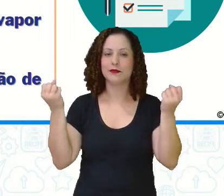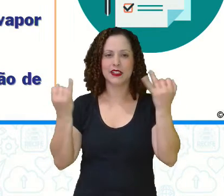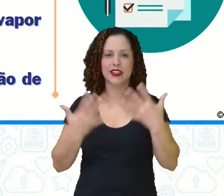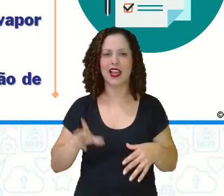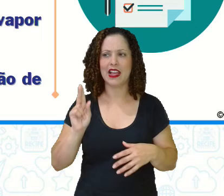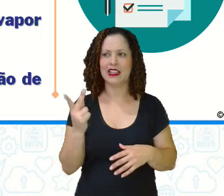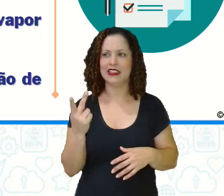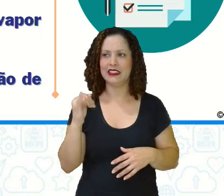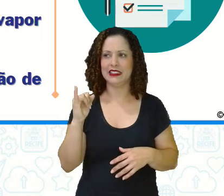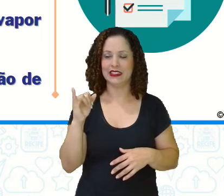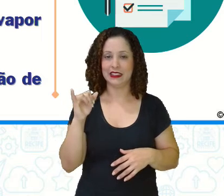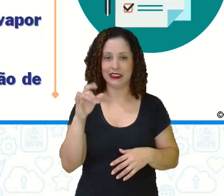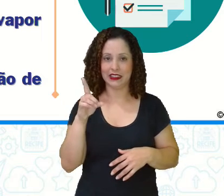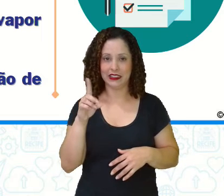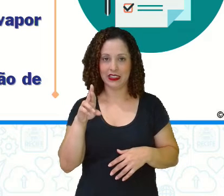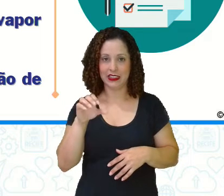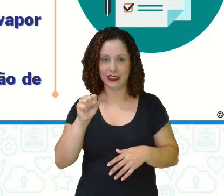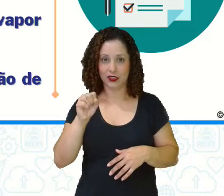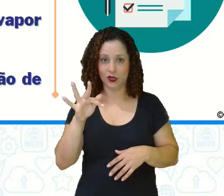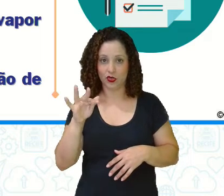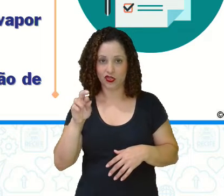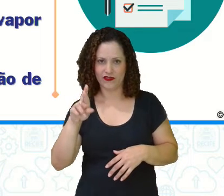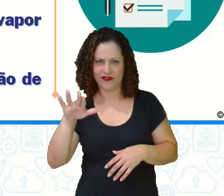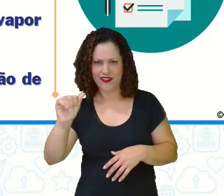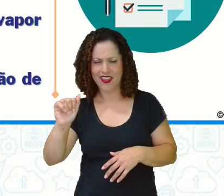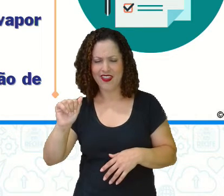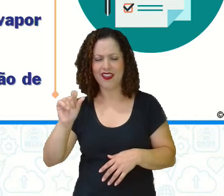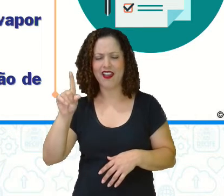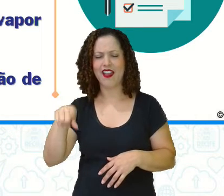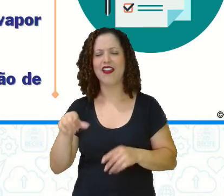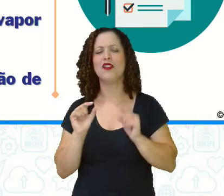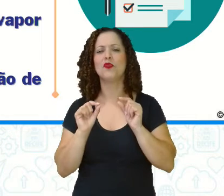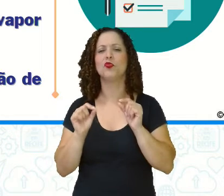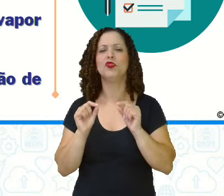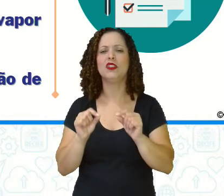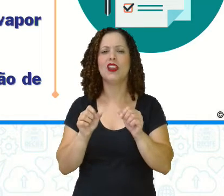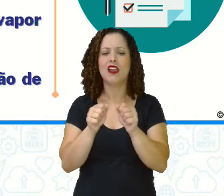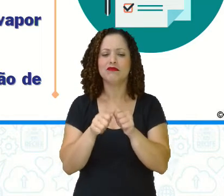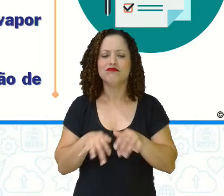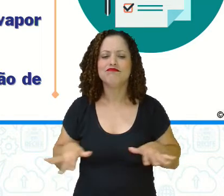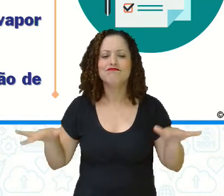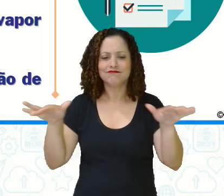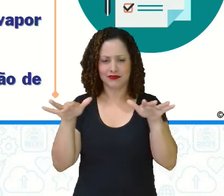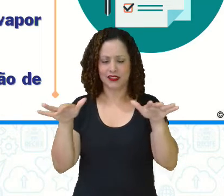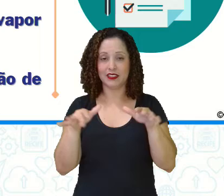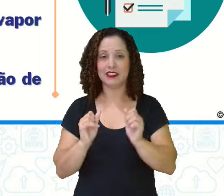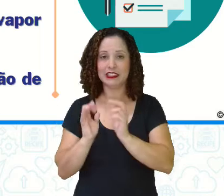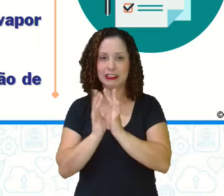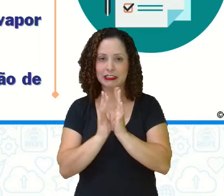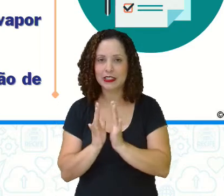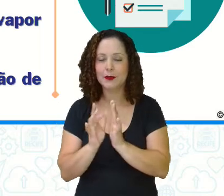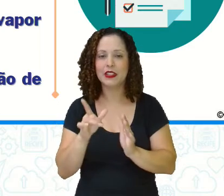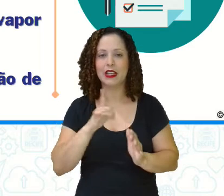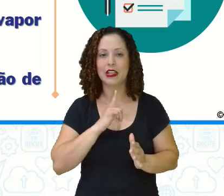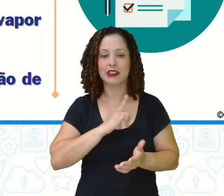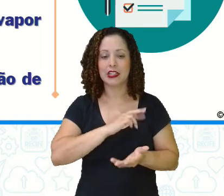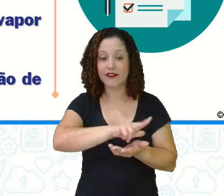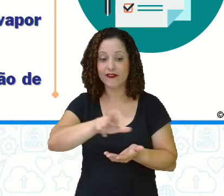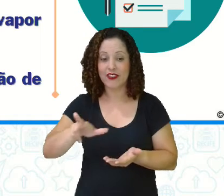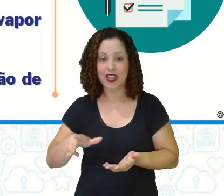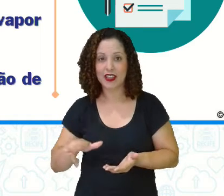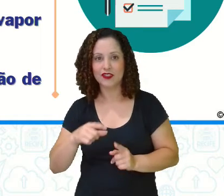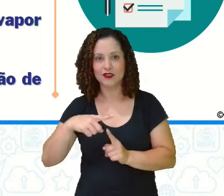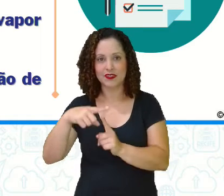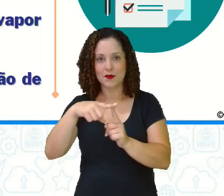forma um ecossistema biológico, geográfico amplo, certo? Dinâmico, rico em espécie,